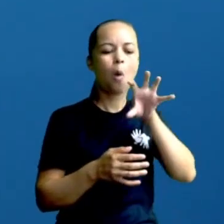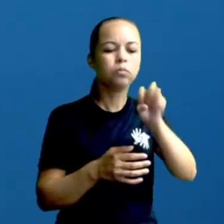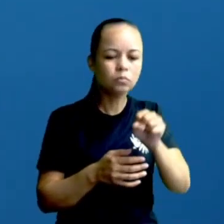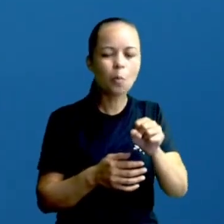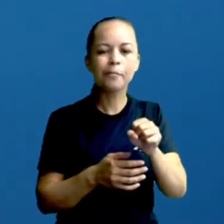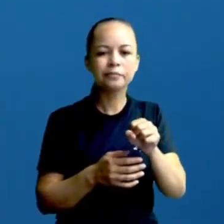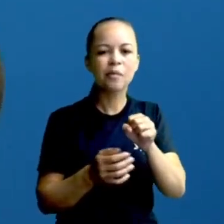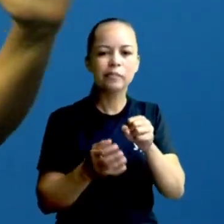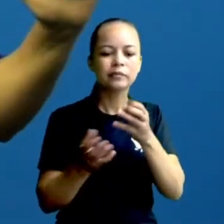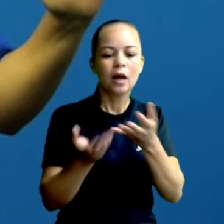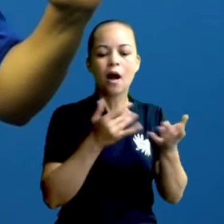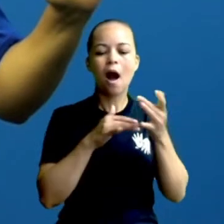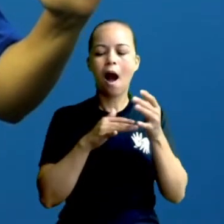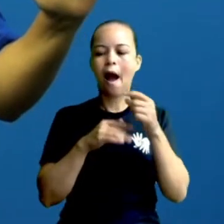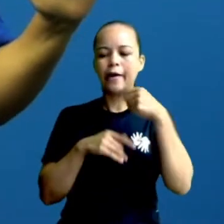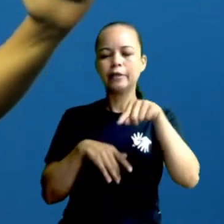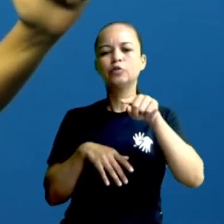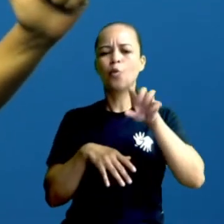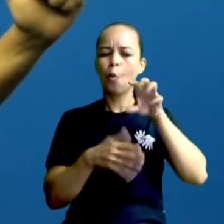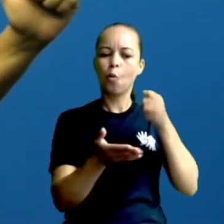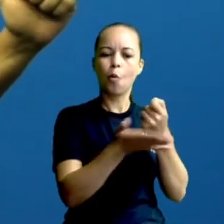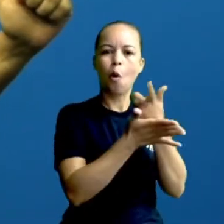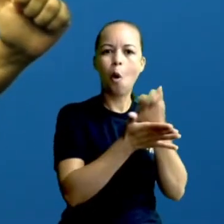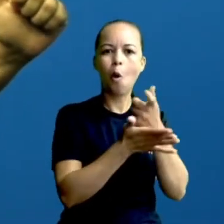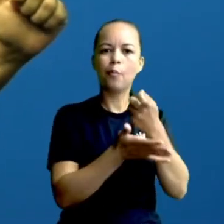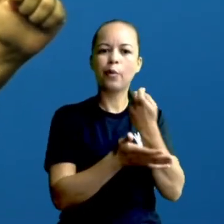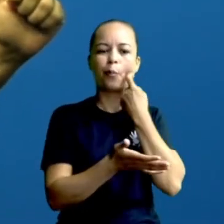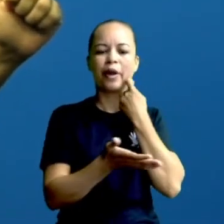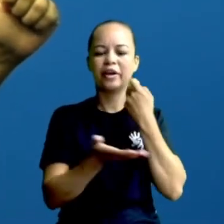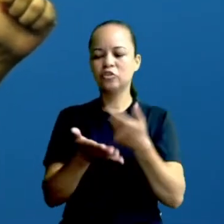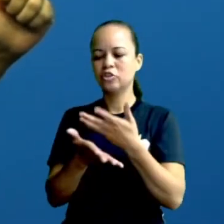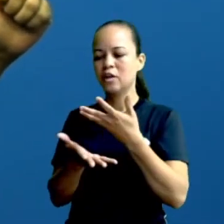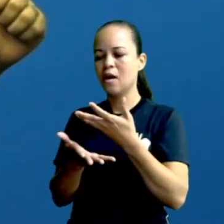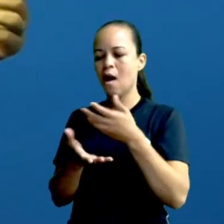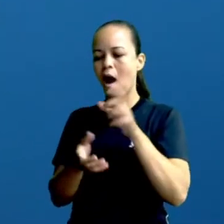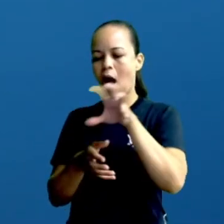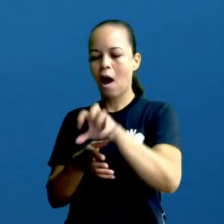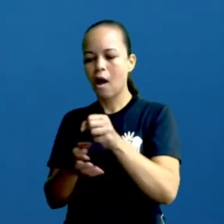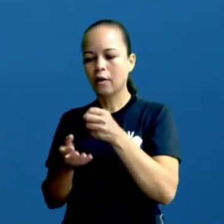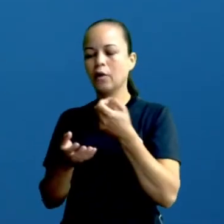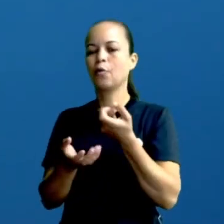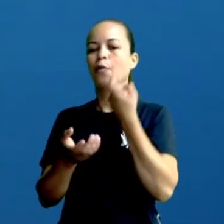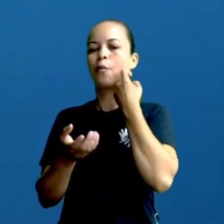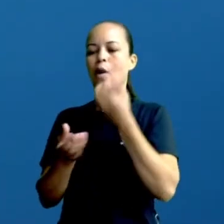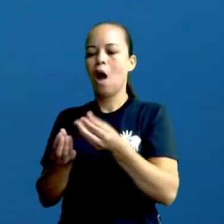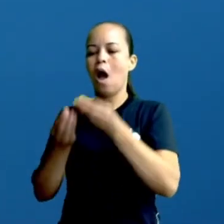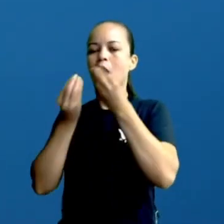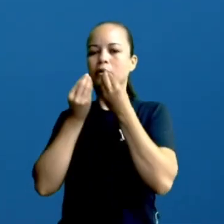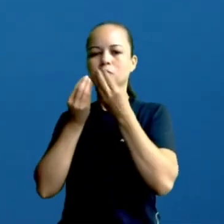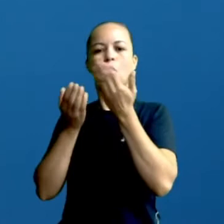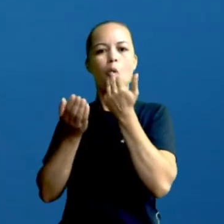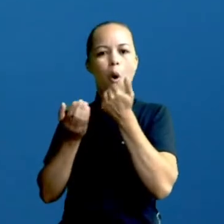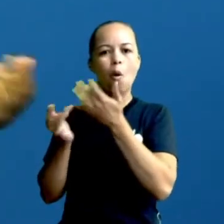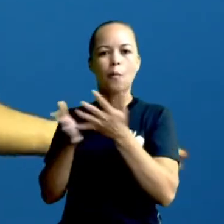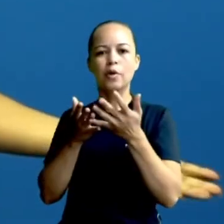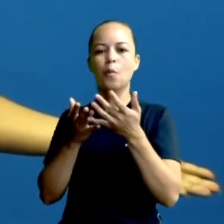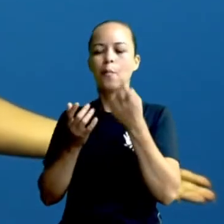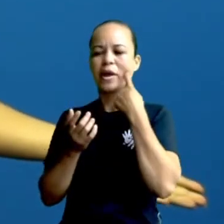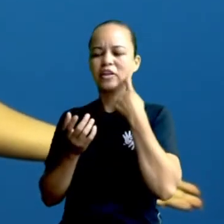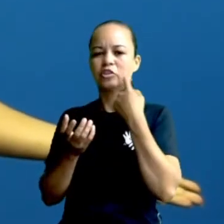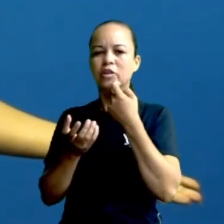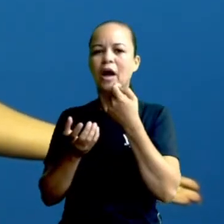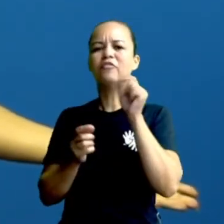tu assa aquele peixe, tu comeu o peixe. E aí? O que aconteceu? Você, de uma certa forma, também está